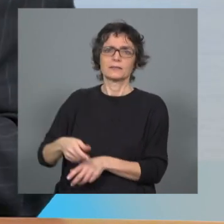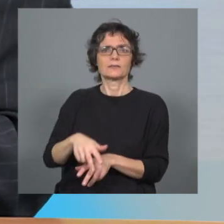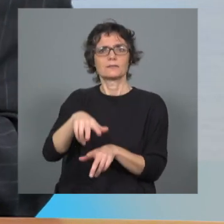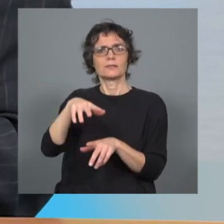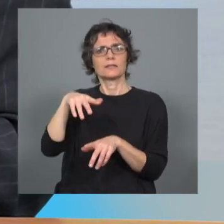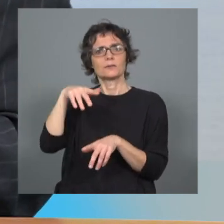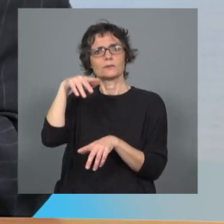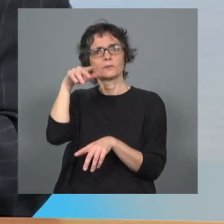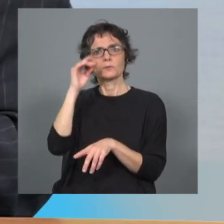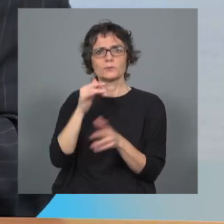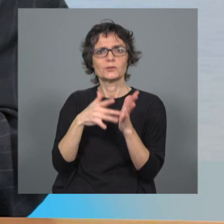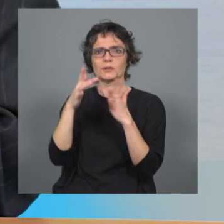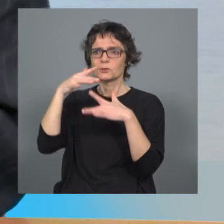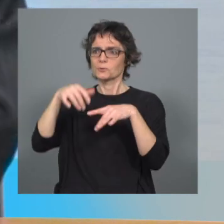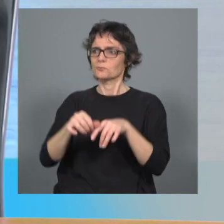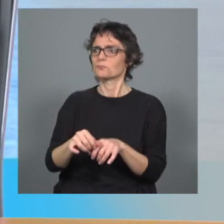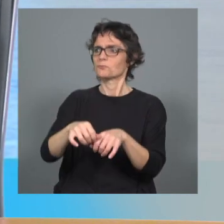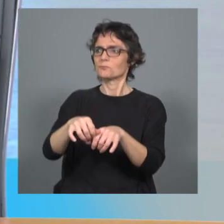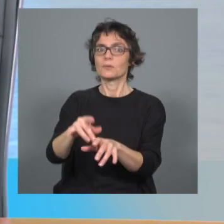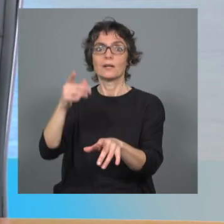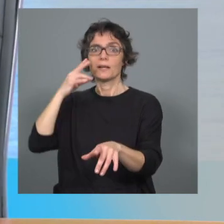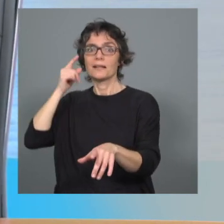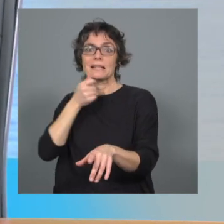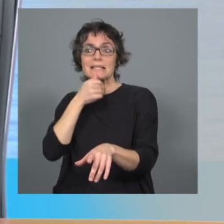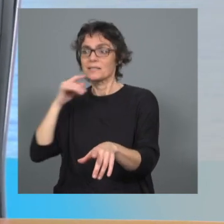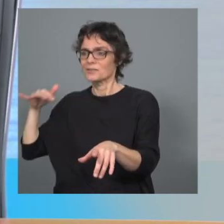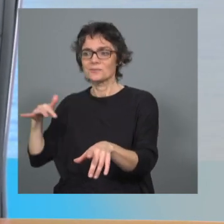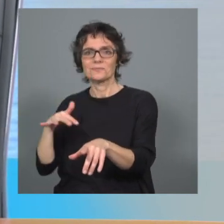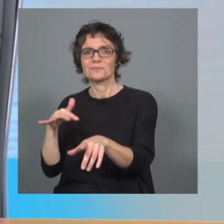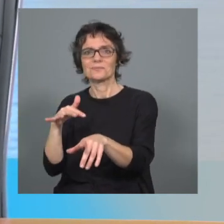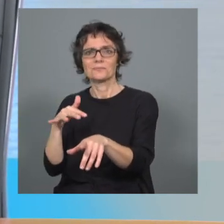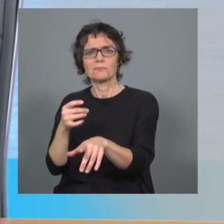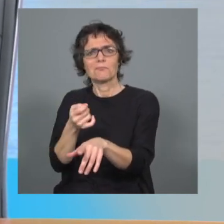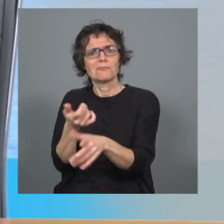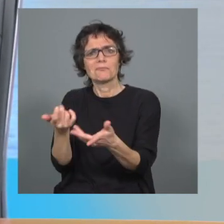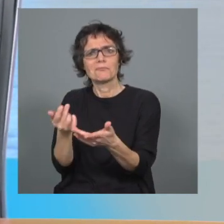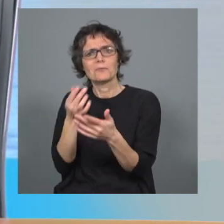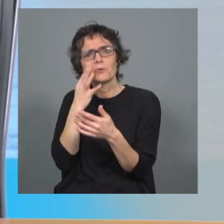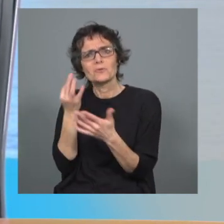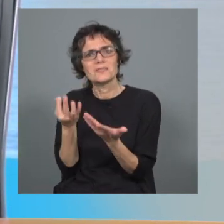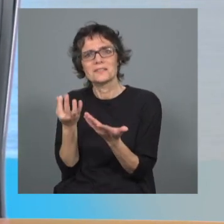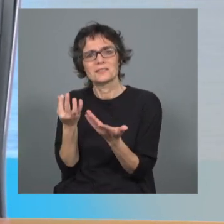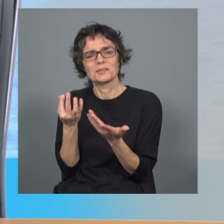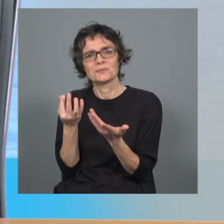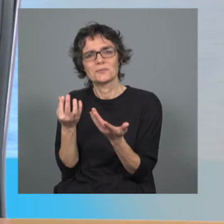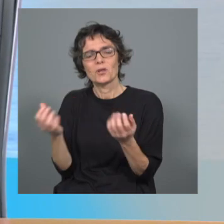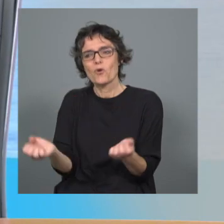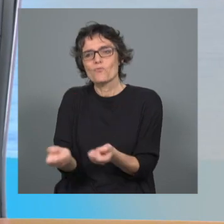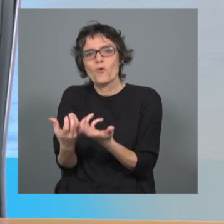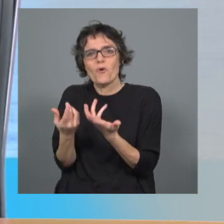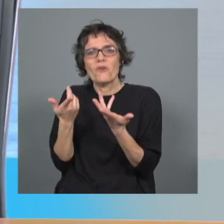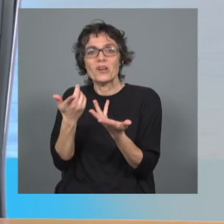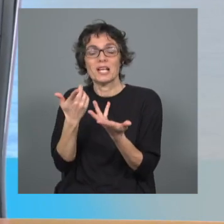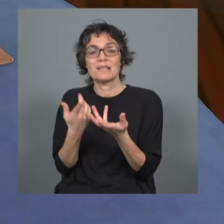é toda uma marca de um messianismo, de uma salvação que é muito próxima ao tempo de